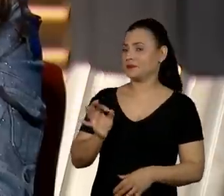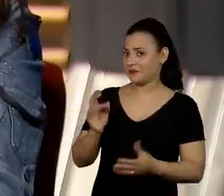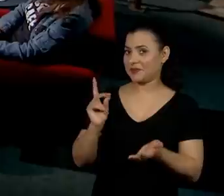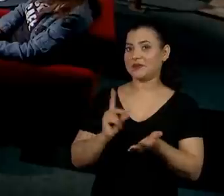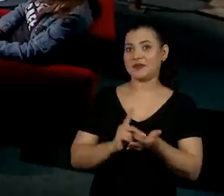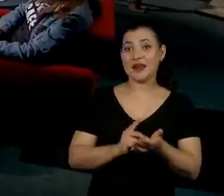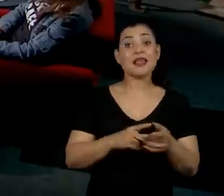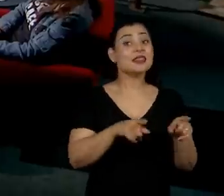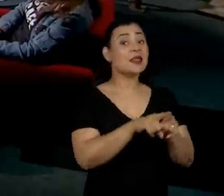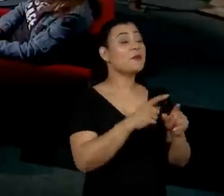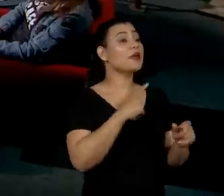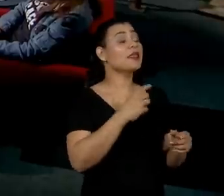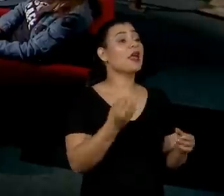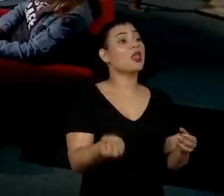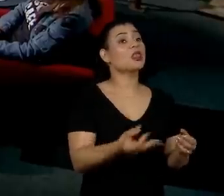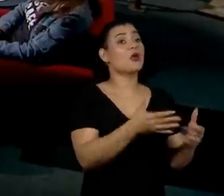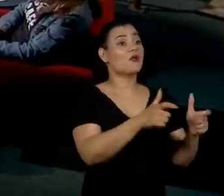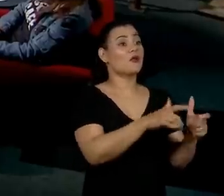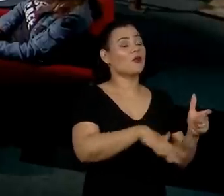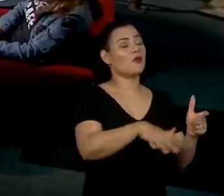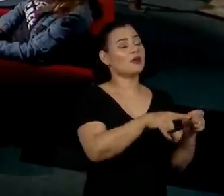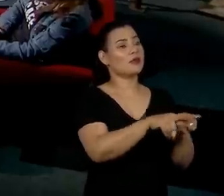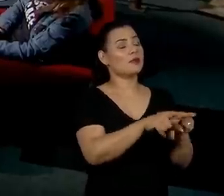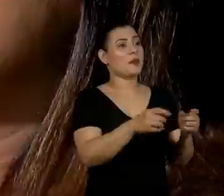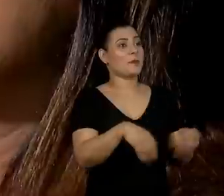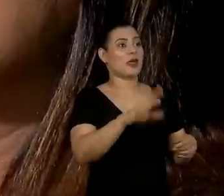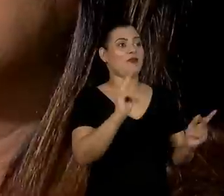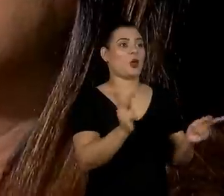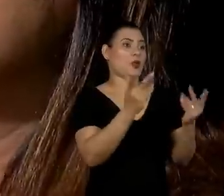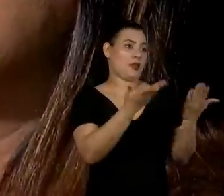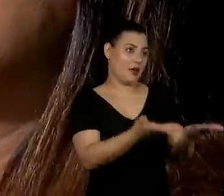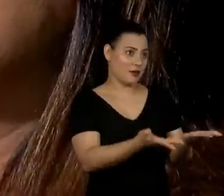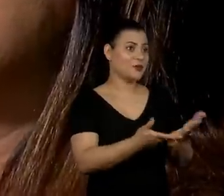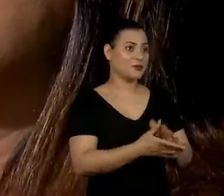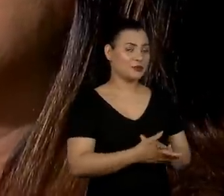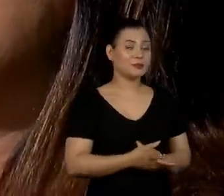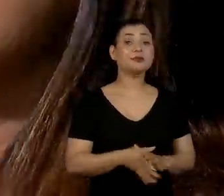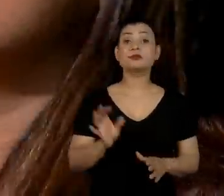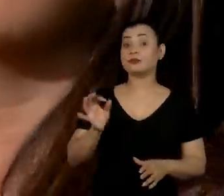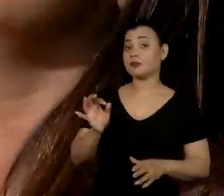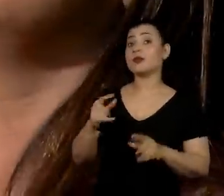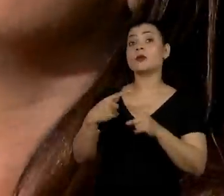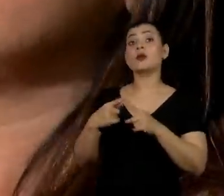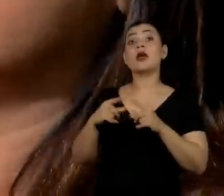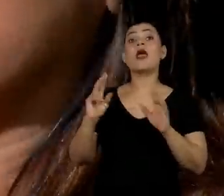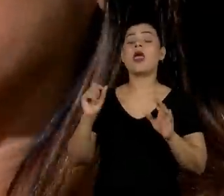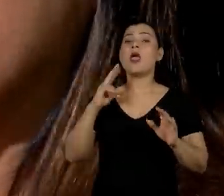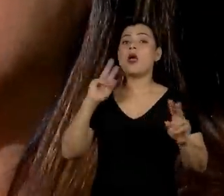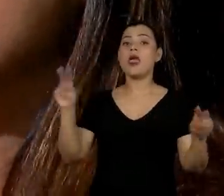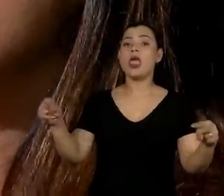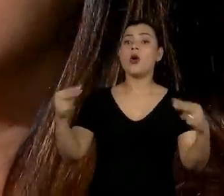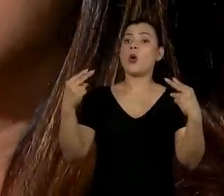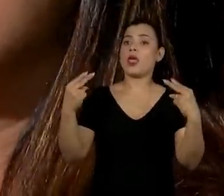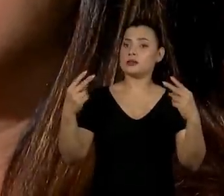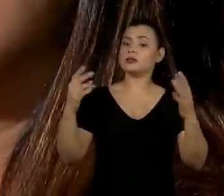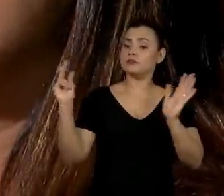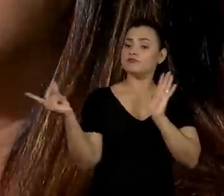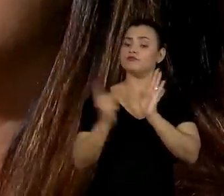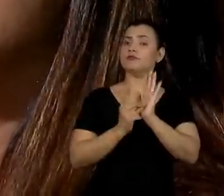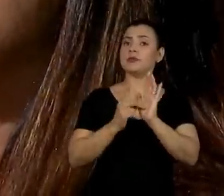tá ser valorizado né é que é um é um reconhecimento né